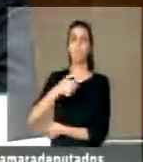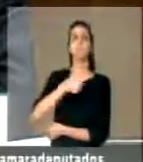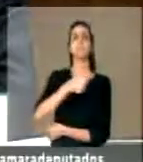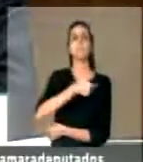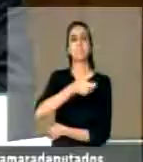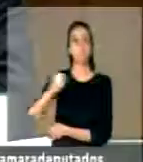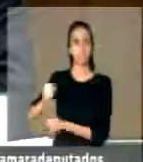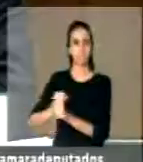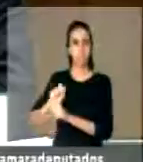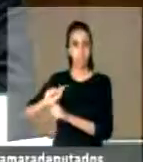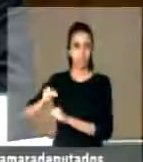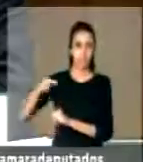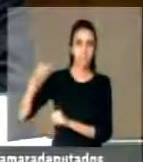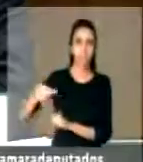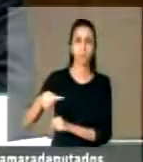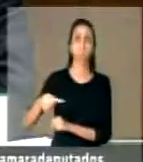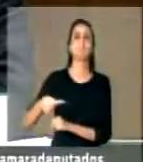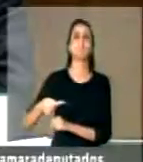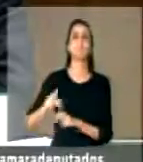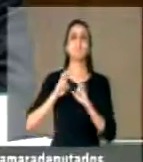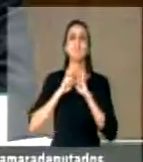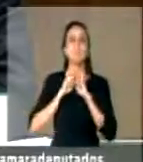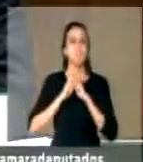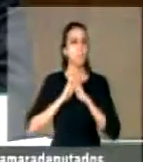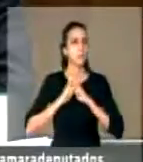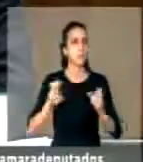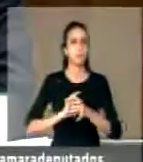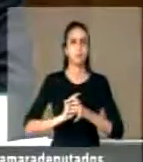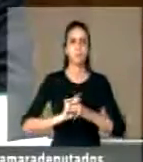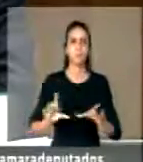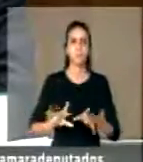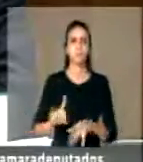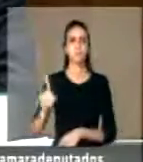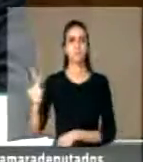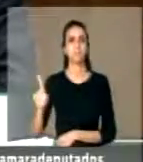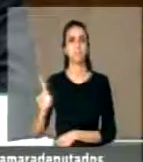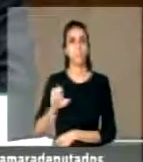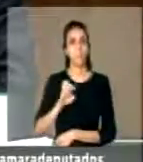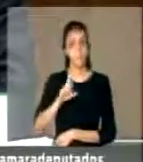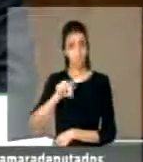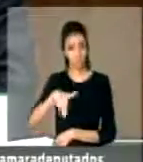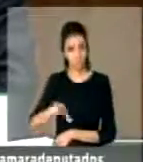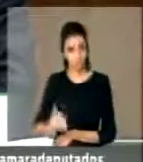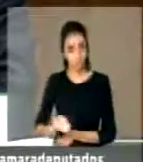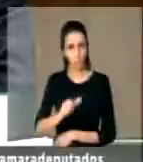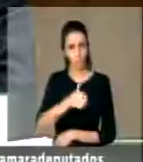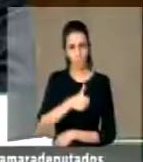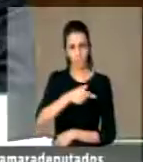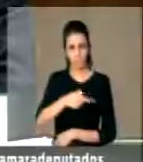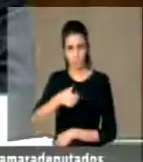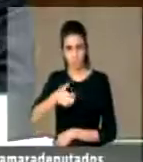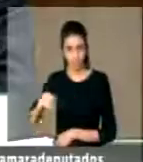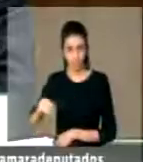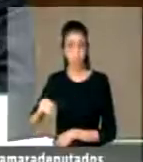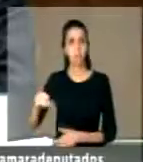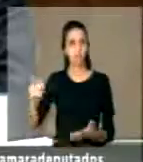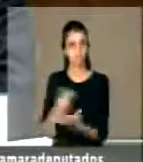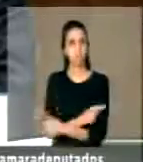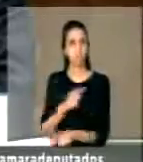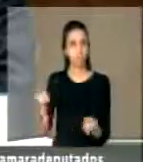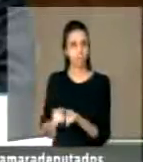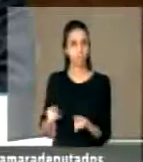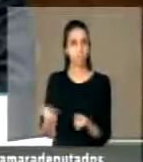grito precursor de Bernardo Vieira de Melo no Senado da Câmara de Olinda em 1710, a